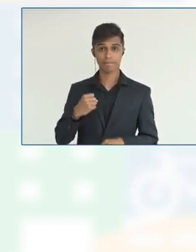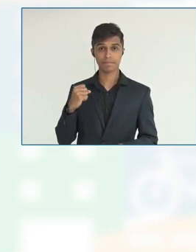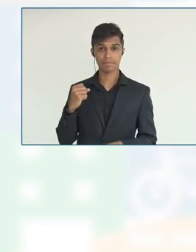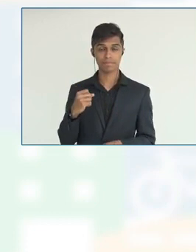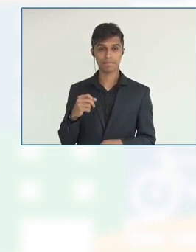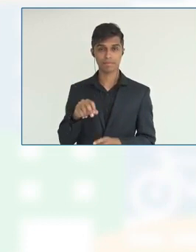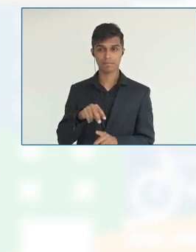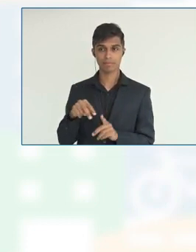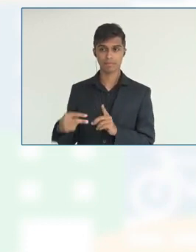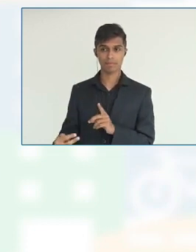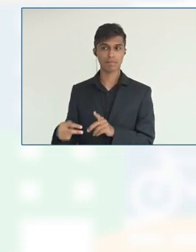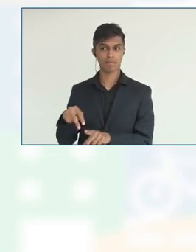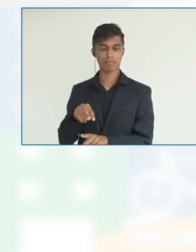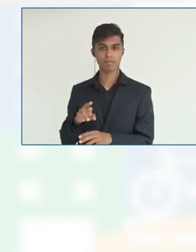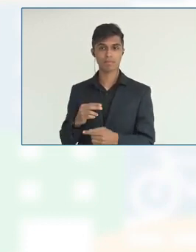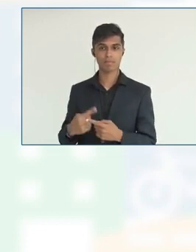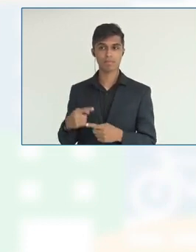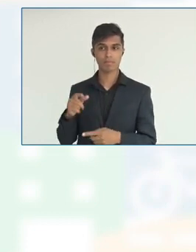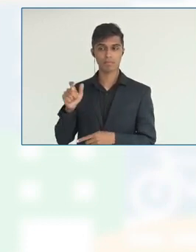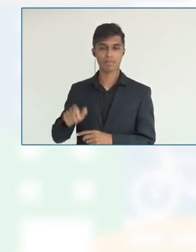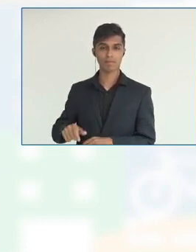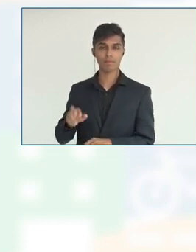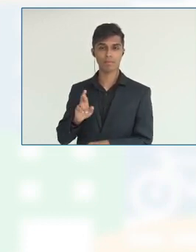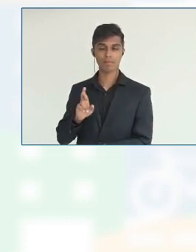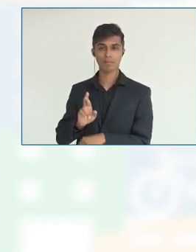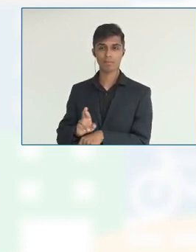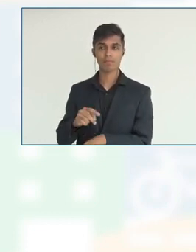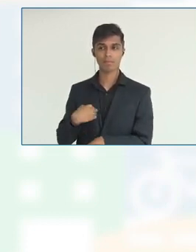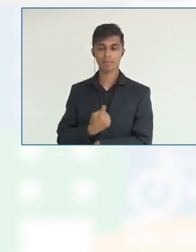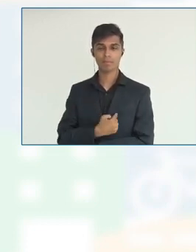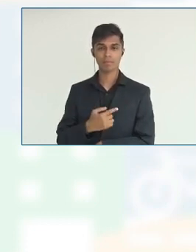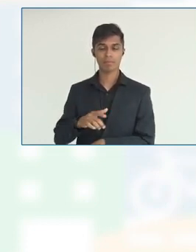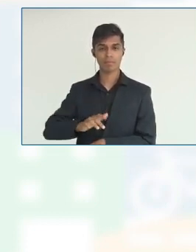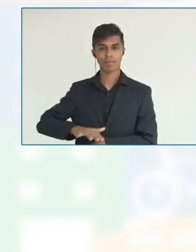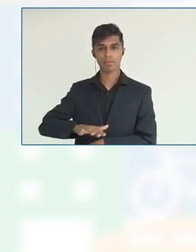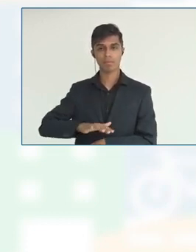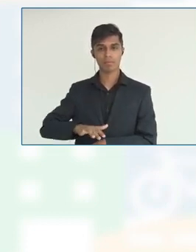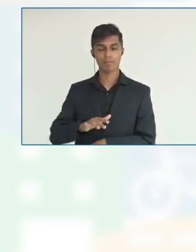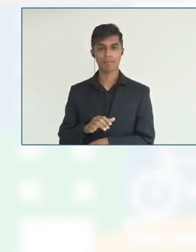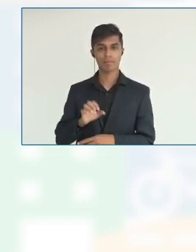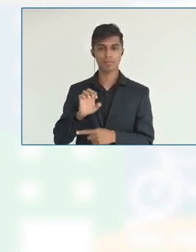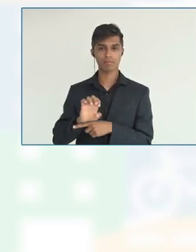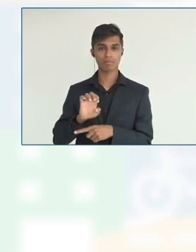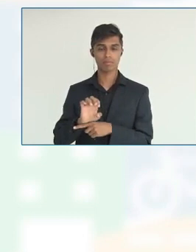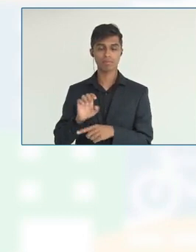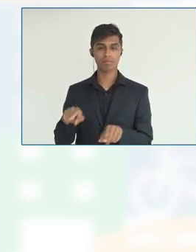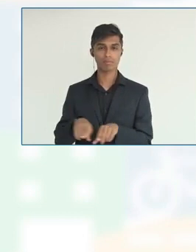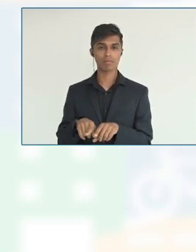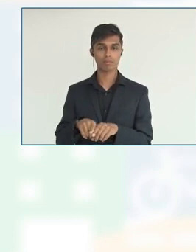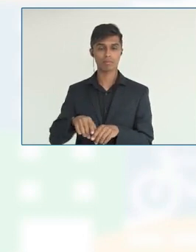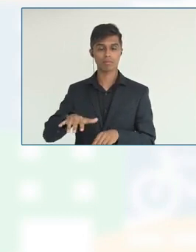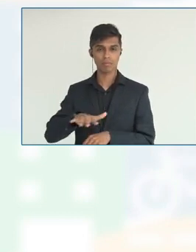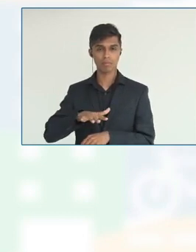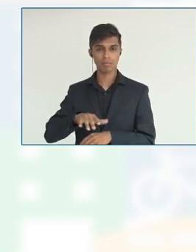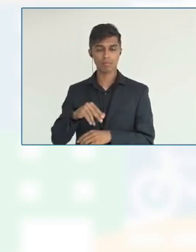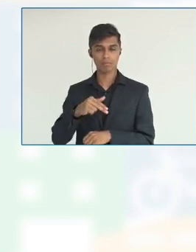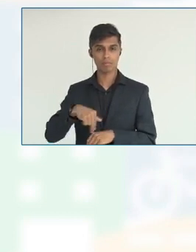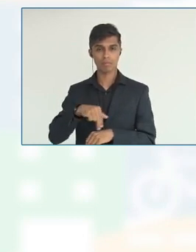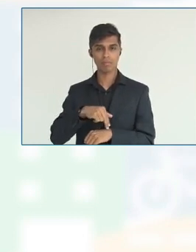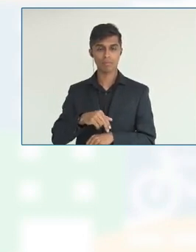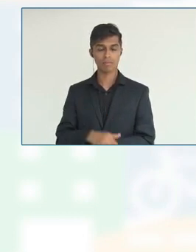do ponto de vista, né, da representatividade, tanto no cenário estadual como no cenário